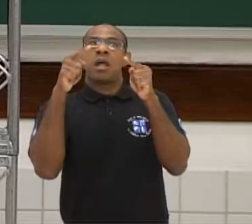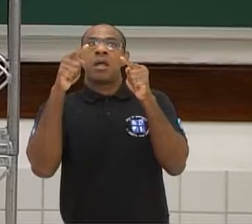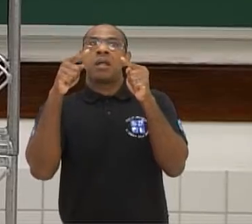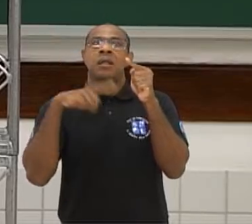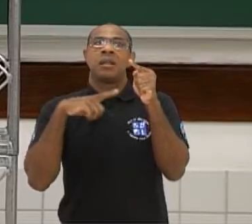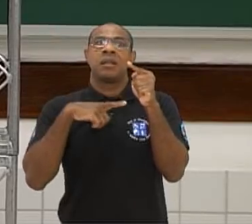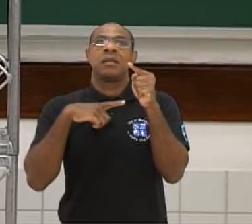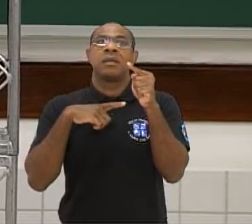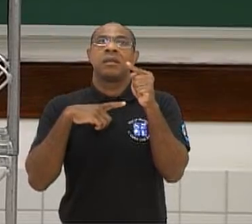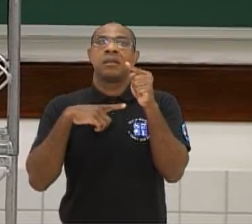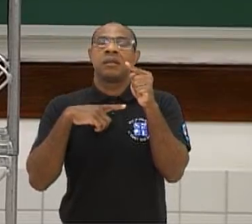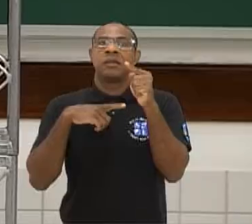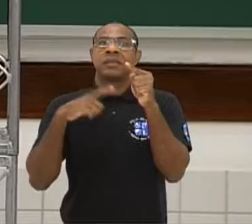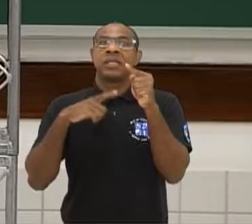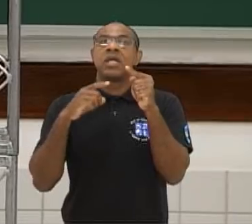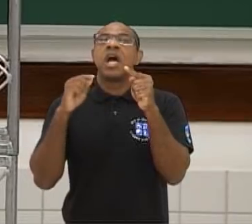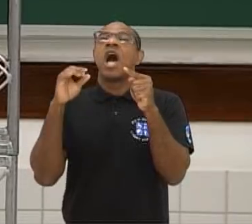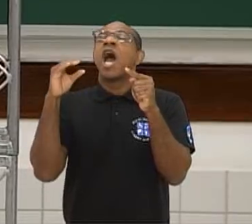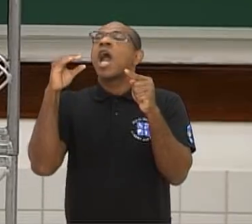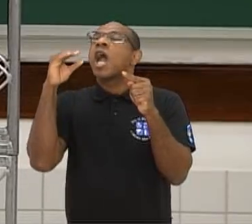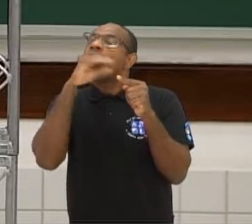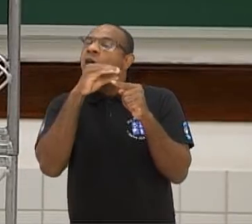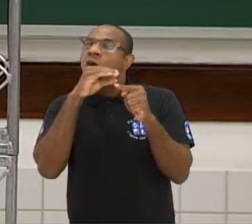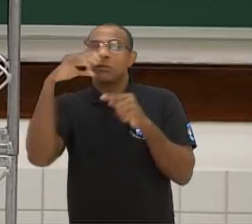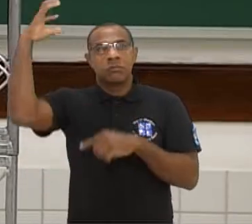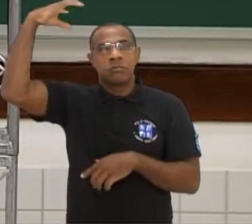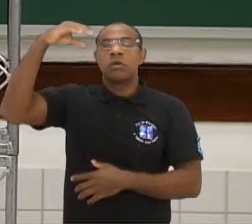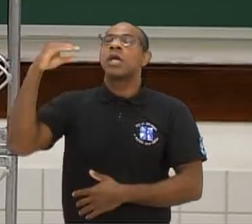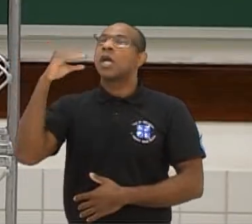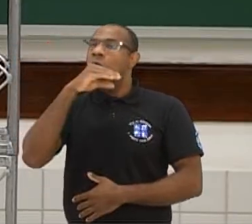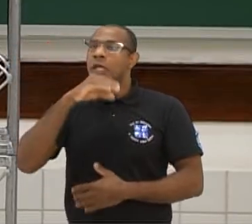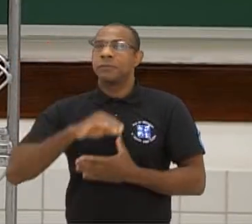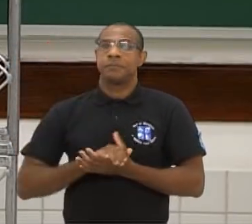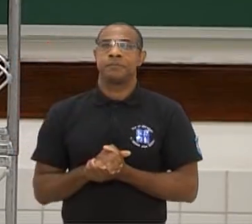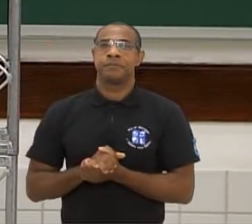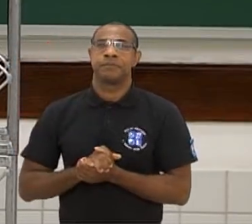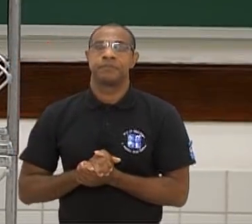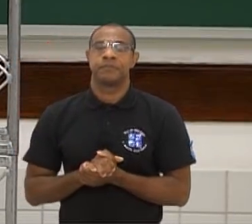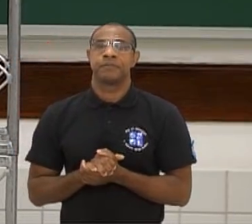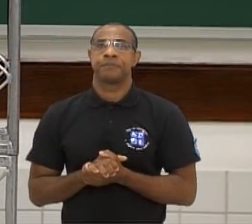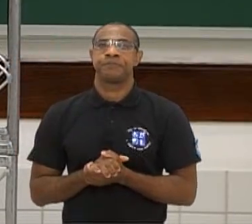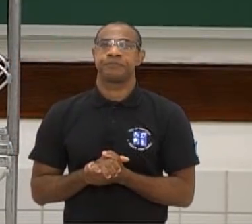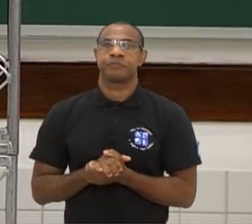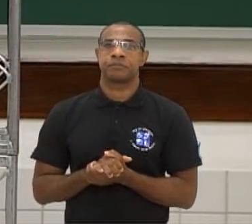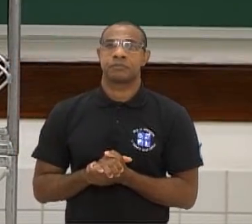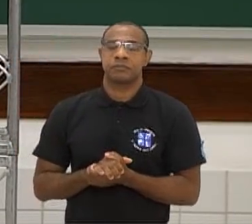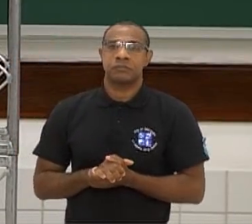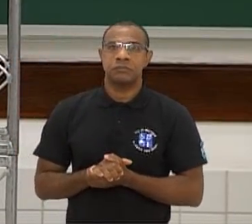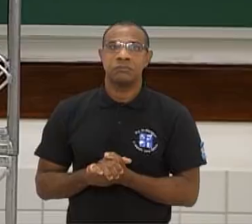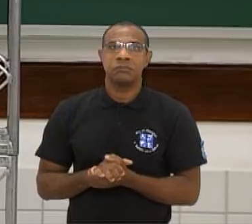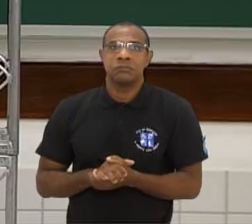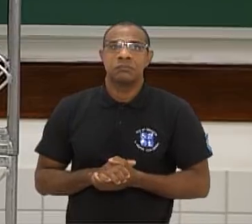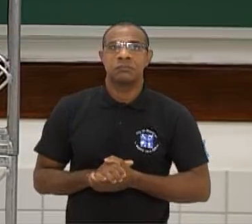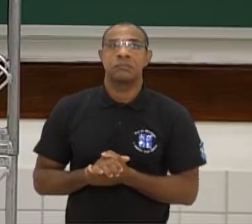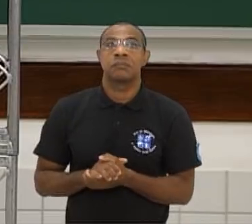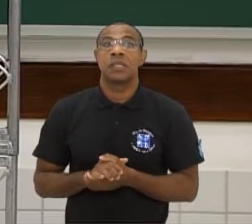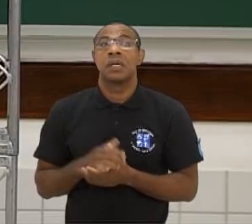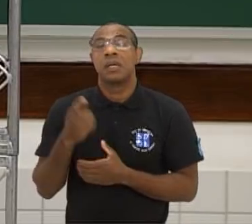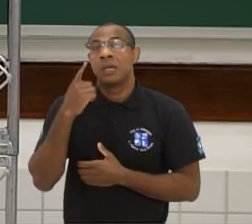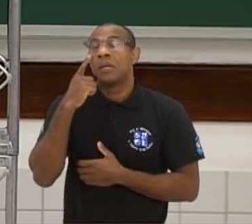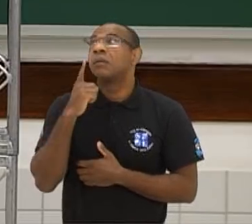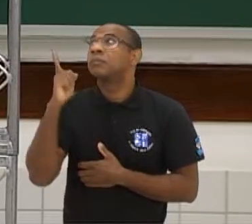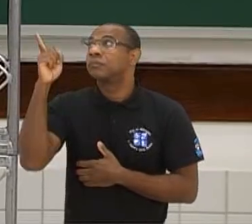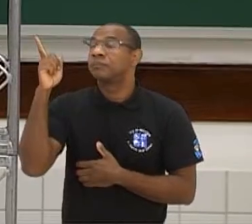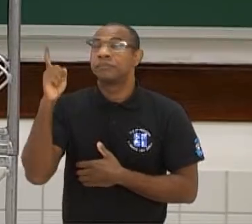chuveirinho ligado no quente, tá certo? Então, passando aqui, a gente tem mais